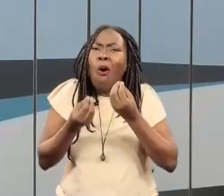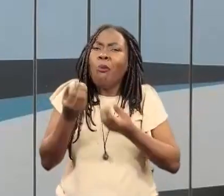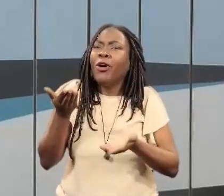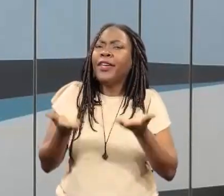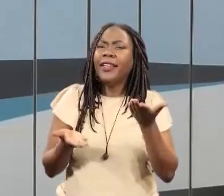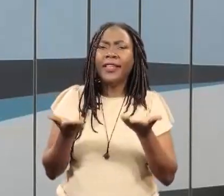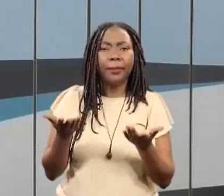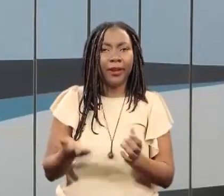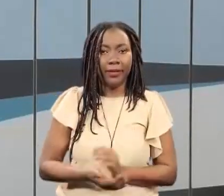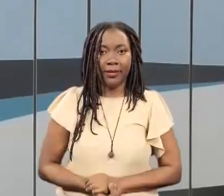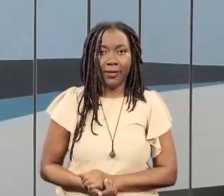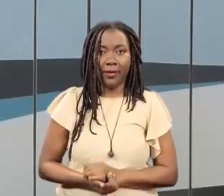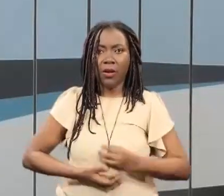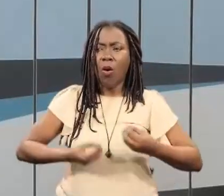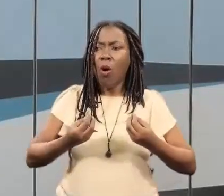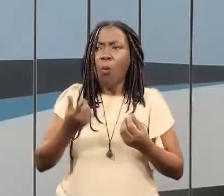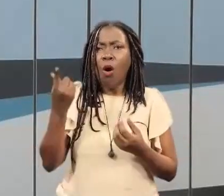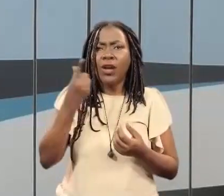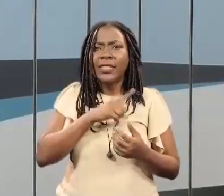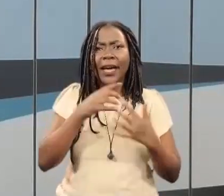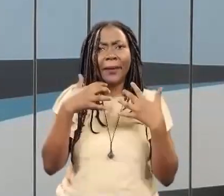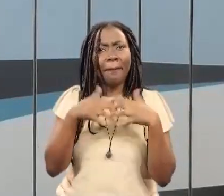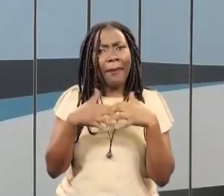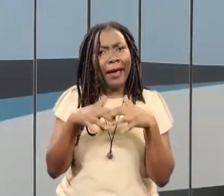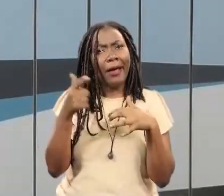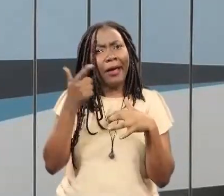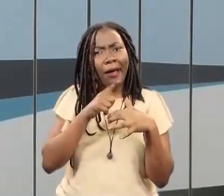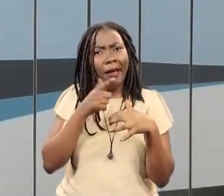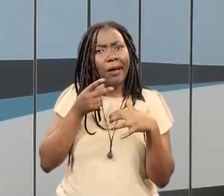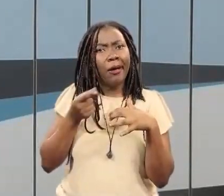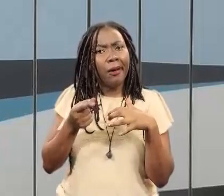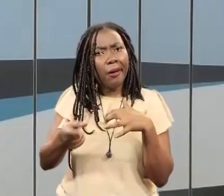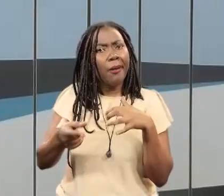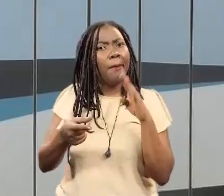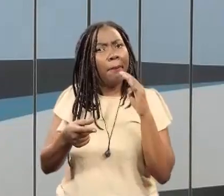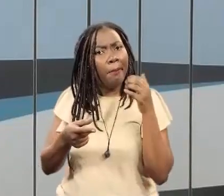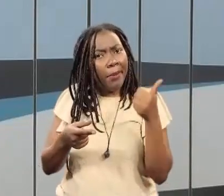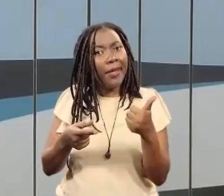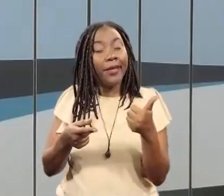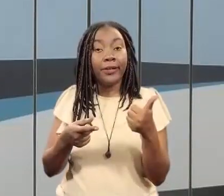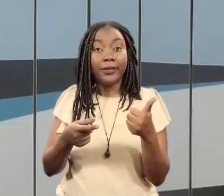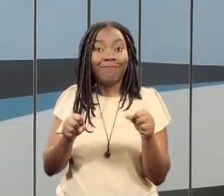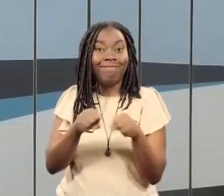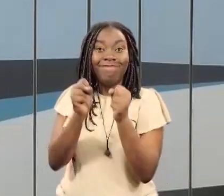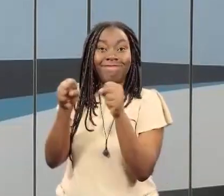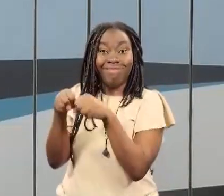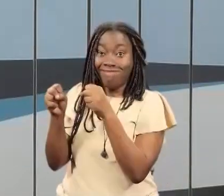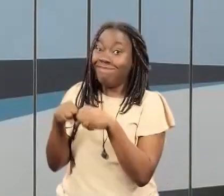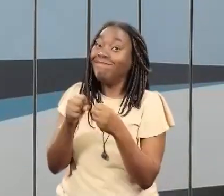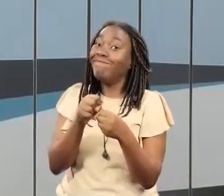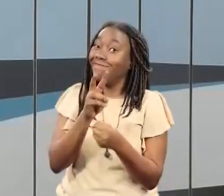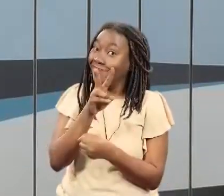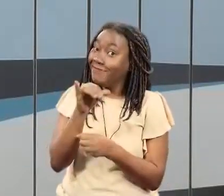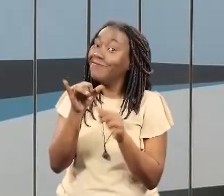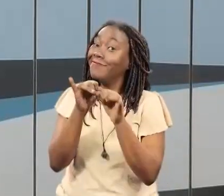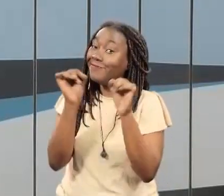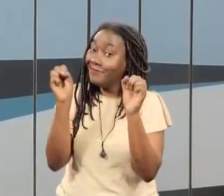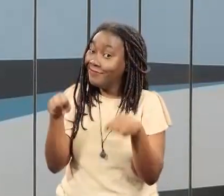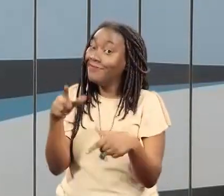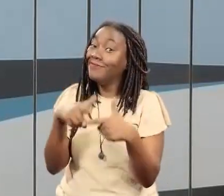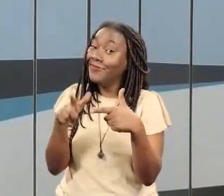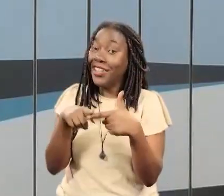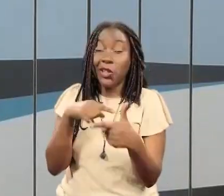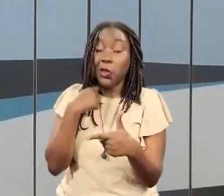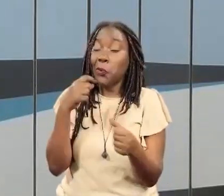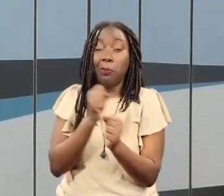equilibra? Como que consegue a máquina continuar funcionando bem? A longo prazo, não dá. vai dar uma pane no sistema, não tem condições.